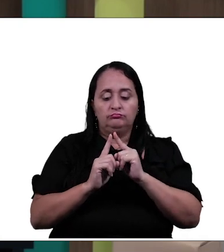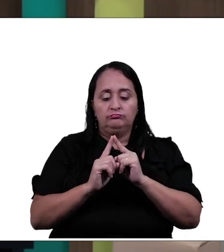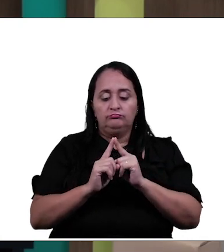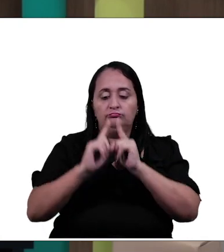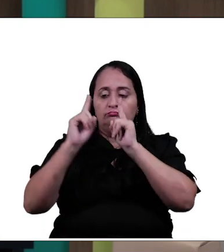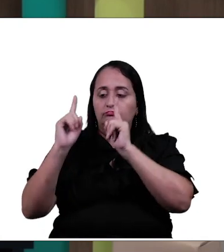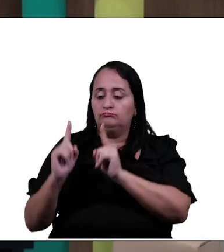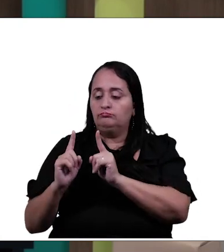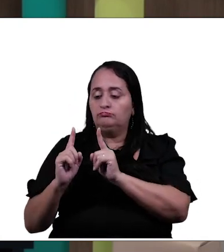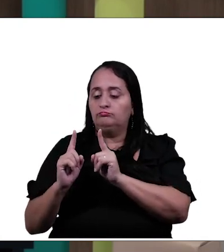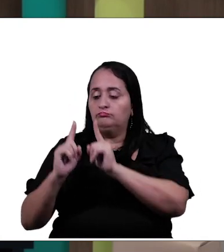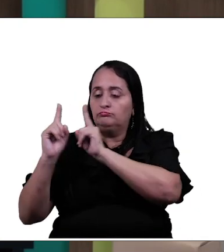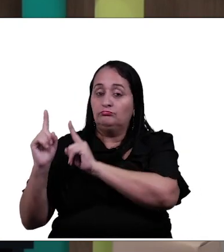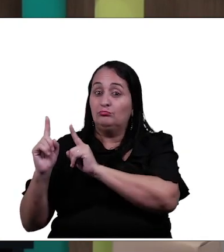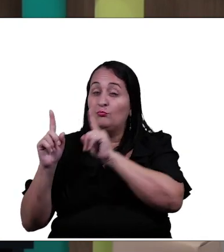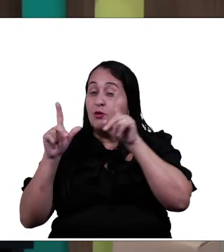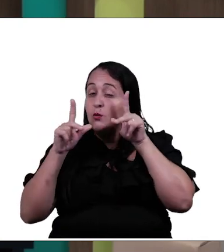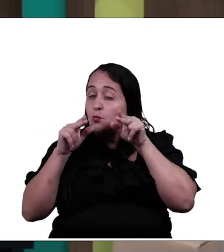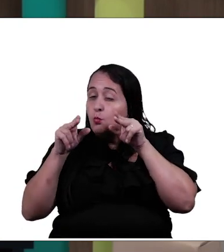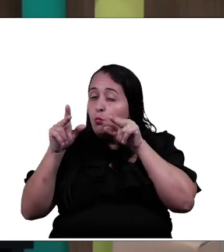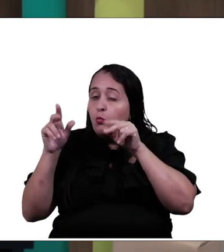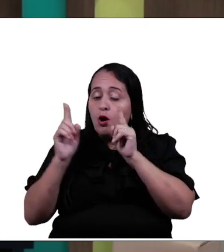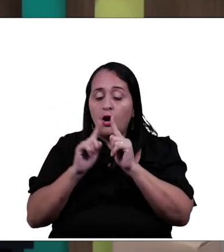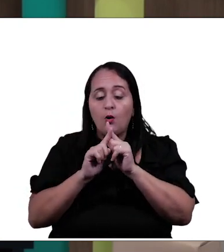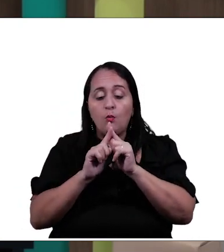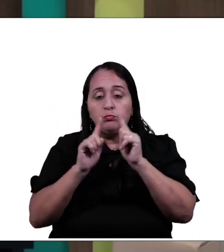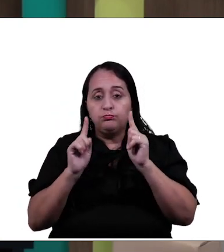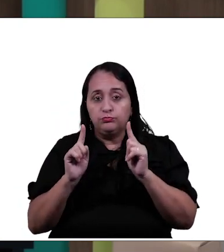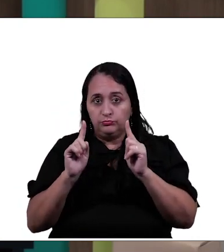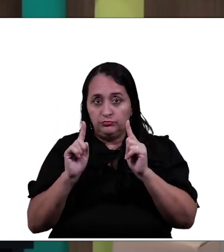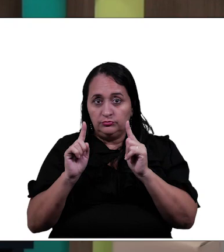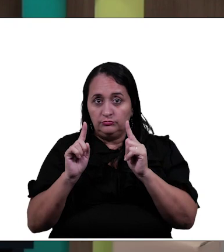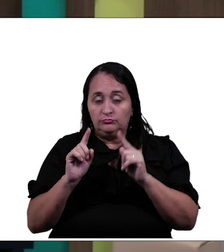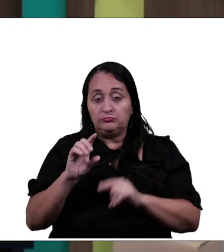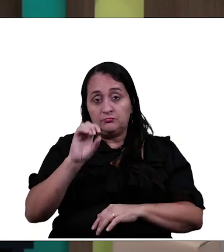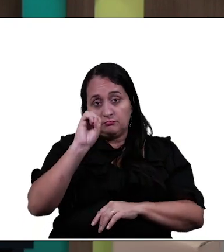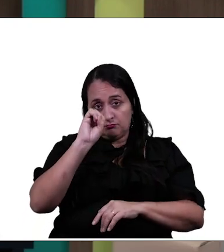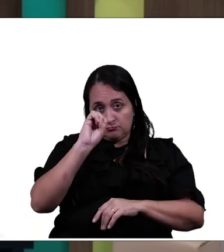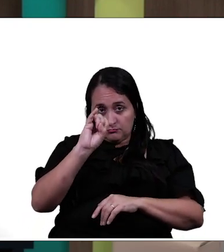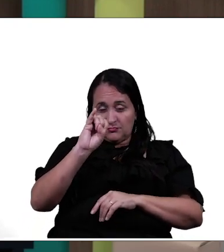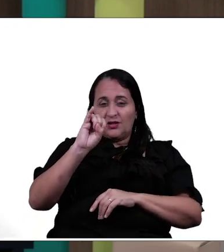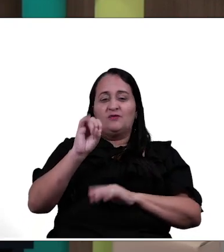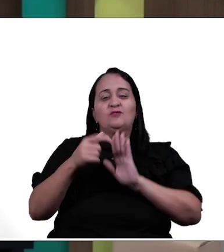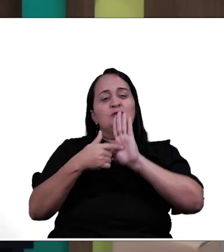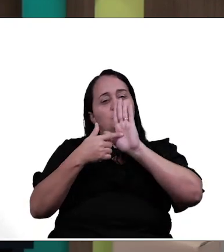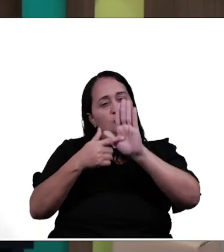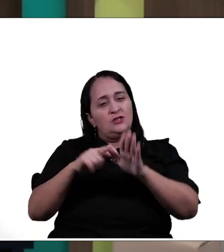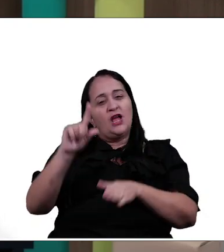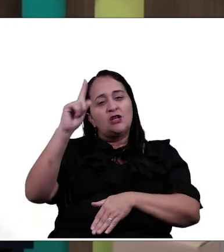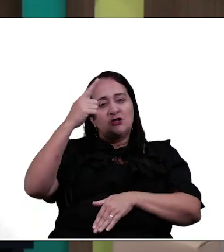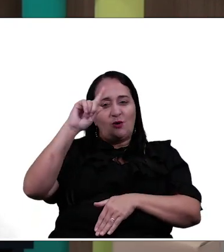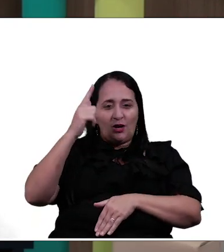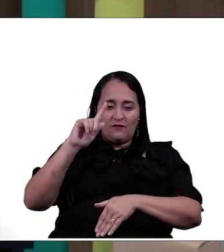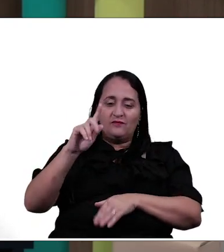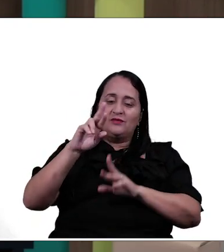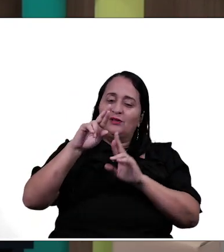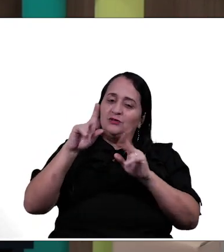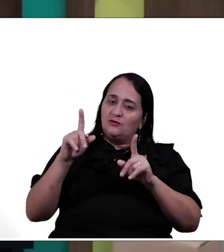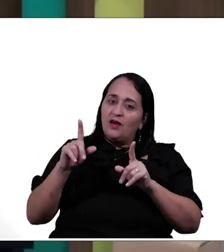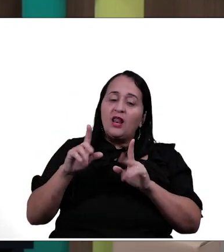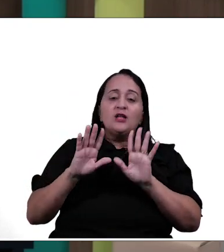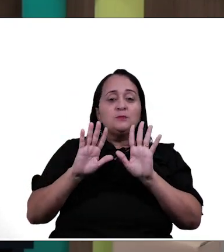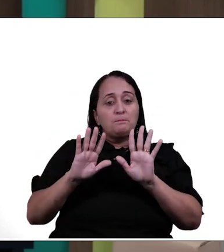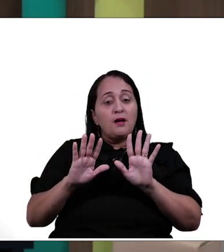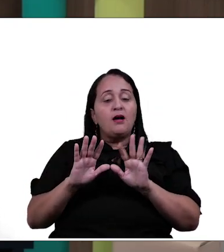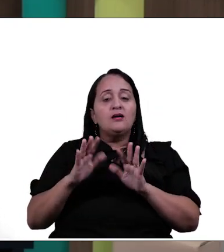23. Então, o número 23 aqui em cima. Ficou claro? Ok. E se